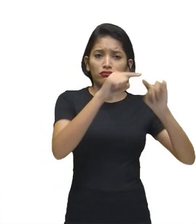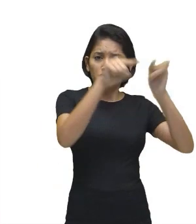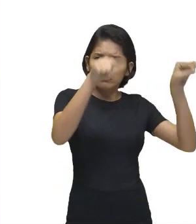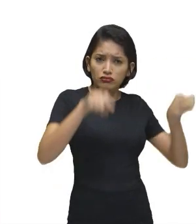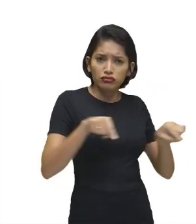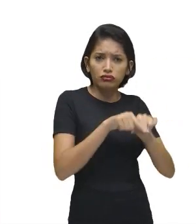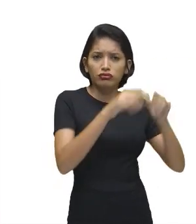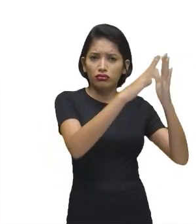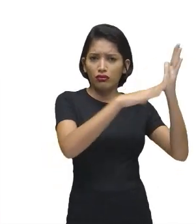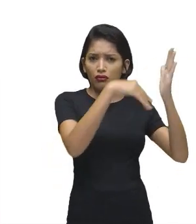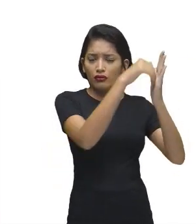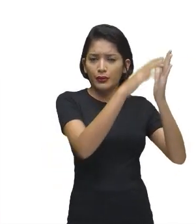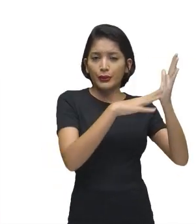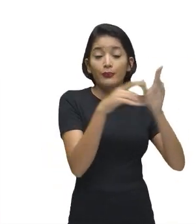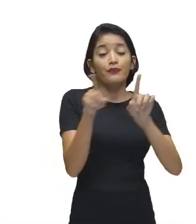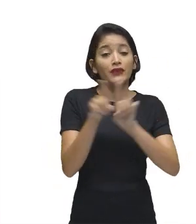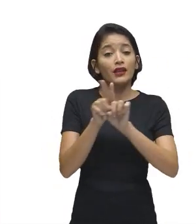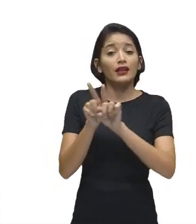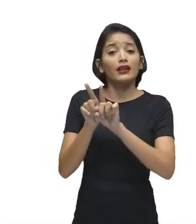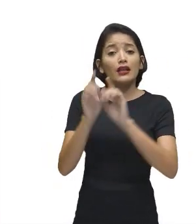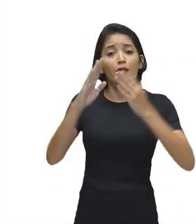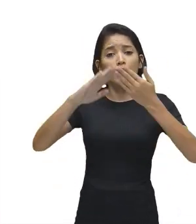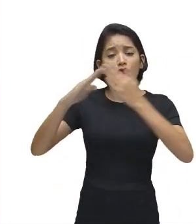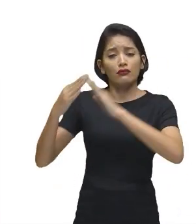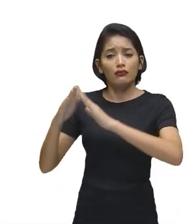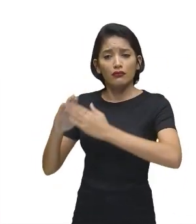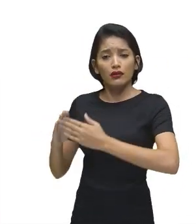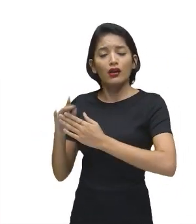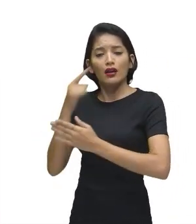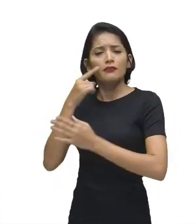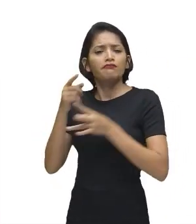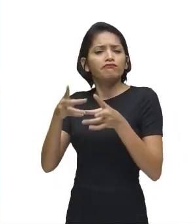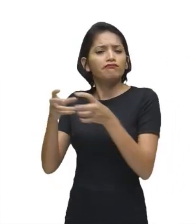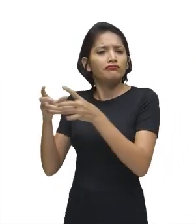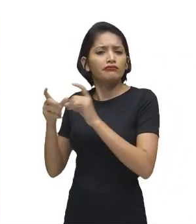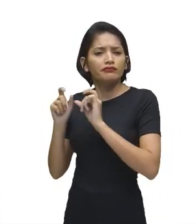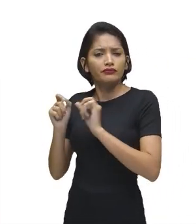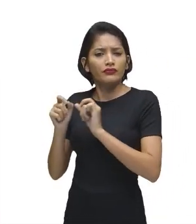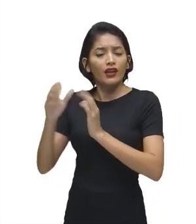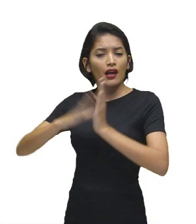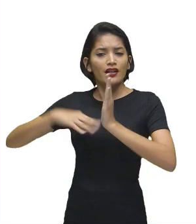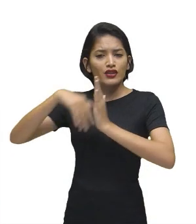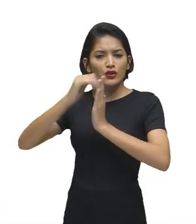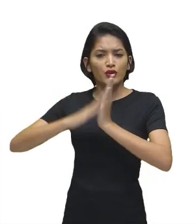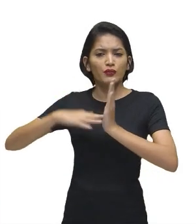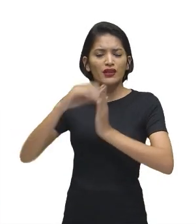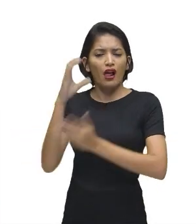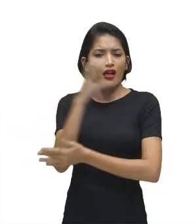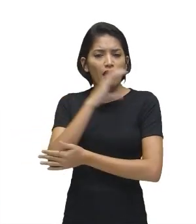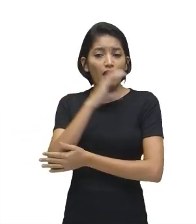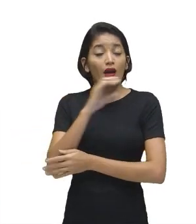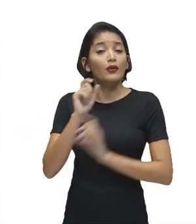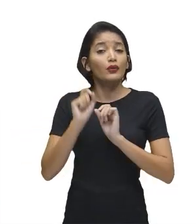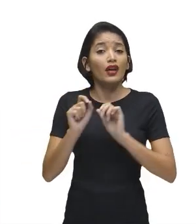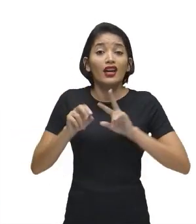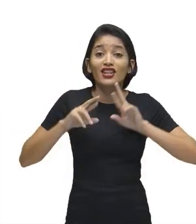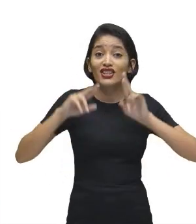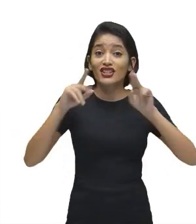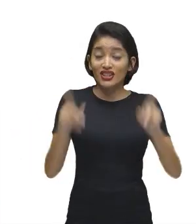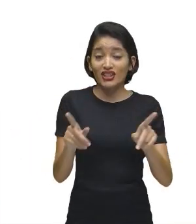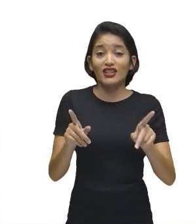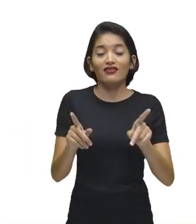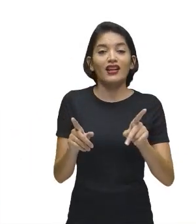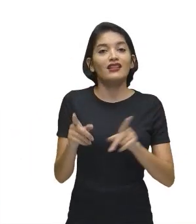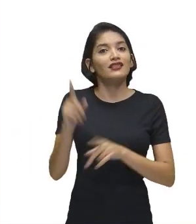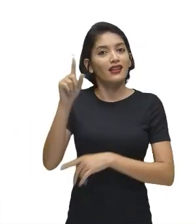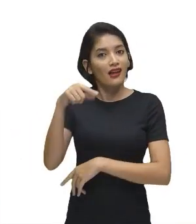daqui também. Olha aqui o morro, você observa isso, as pinceladas, diferentemente da pintura